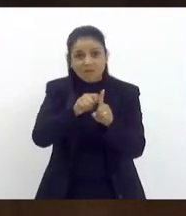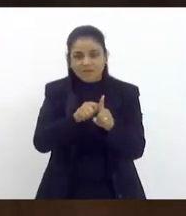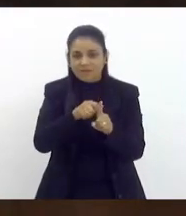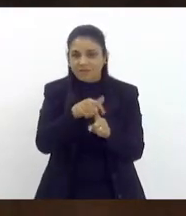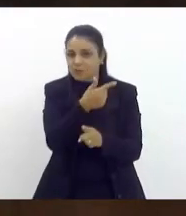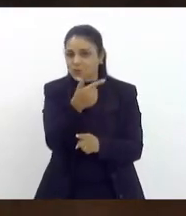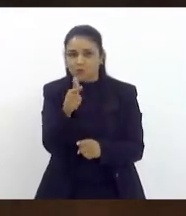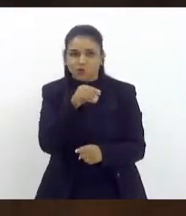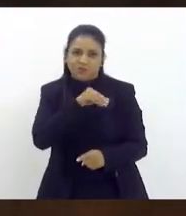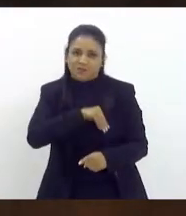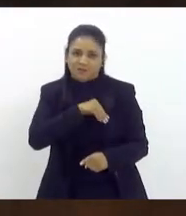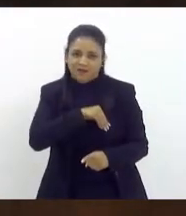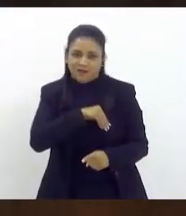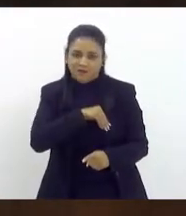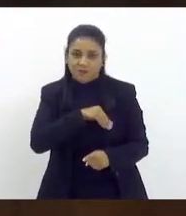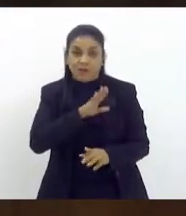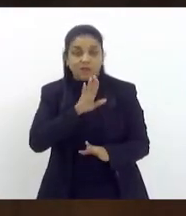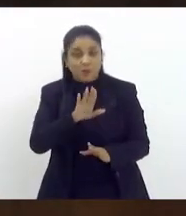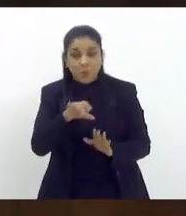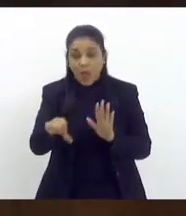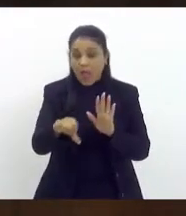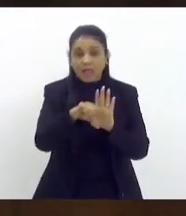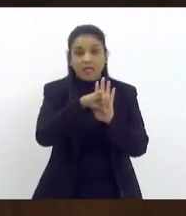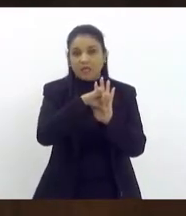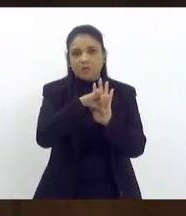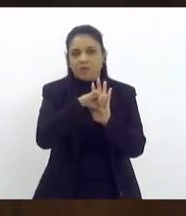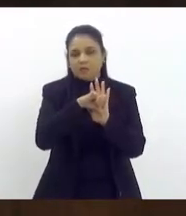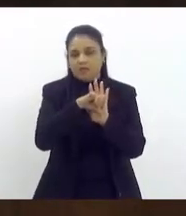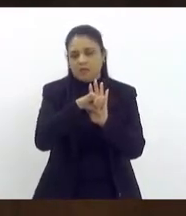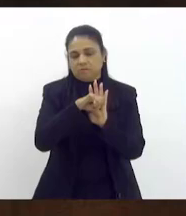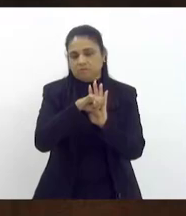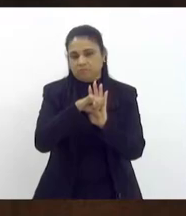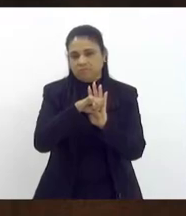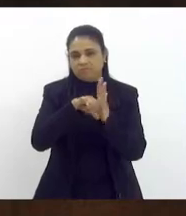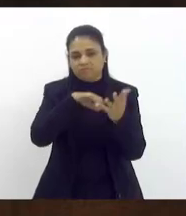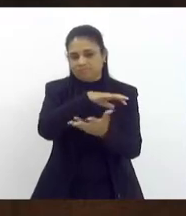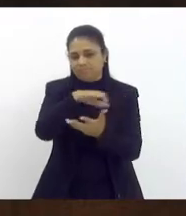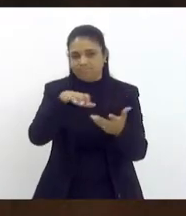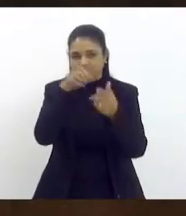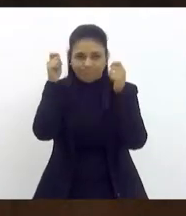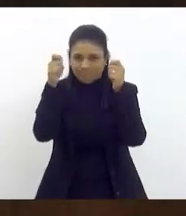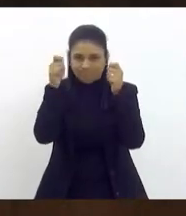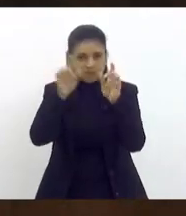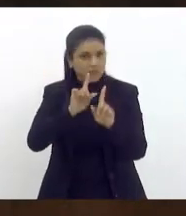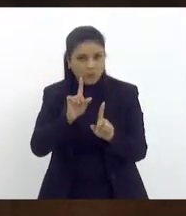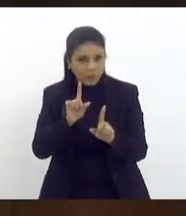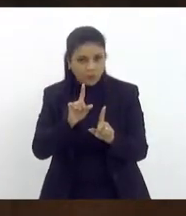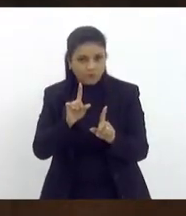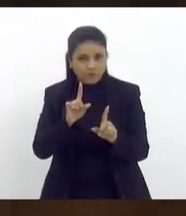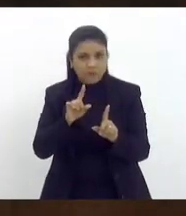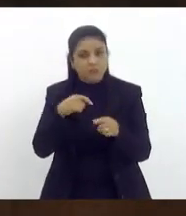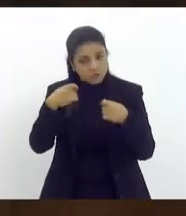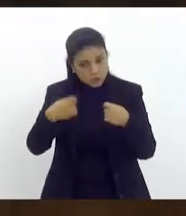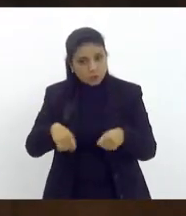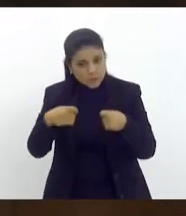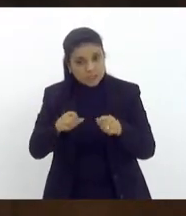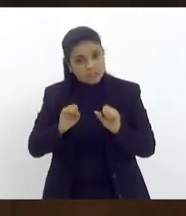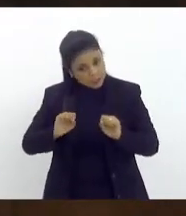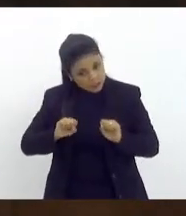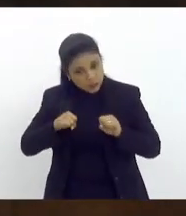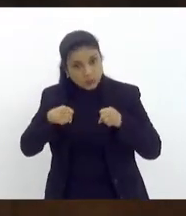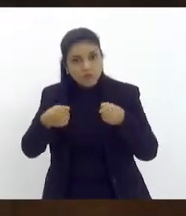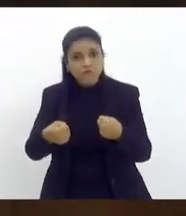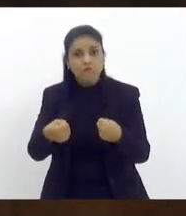não se trata de criminalizar a manifestação inclusive Acabei de fazer um chamamento de que a gente tem que fazer esforço